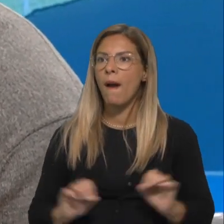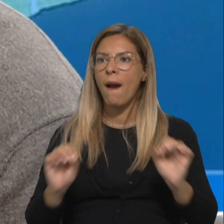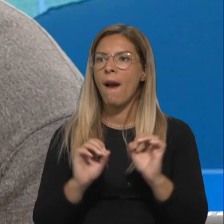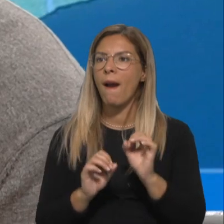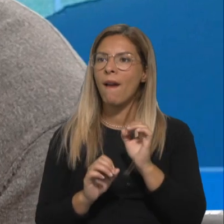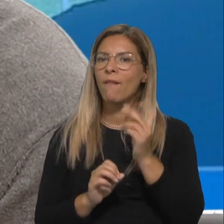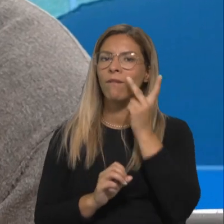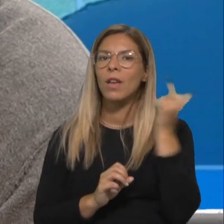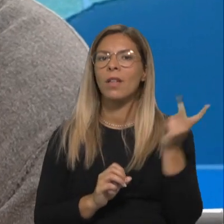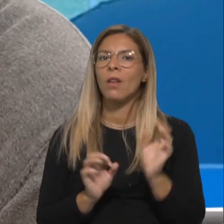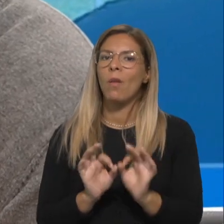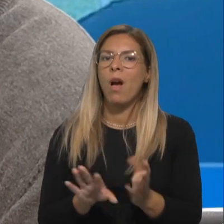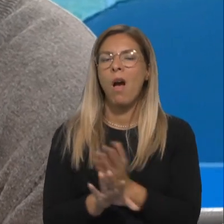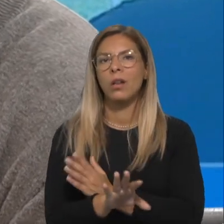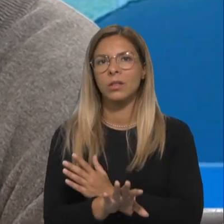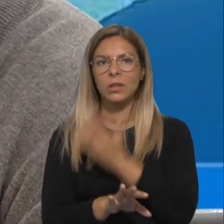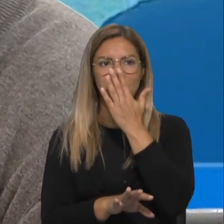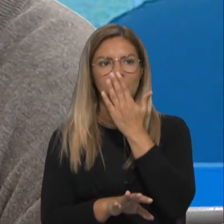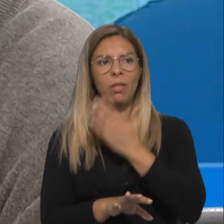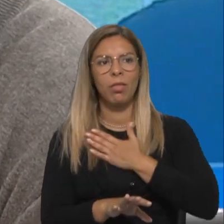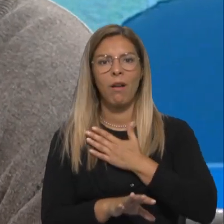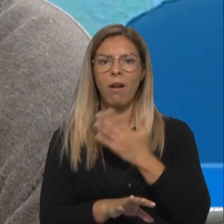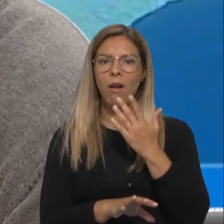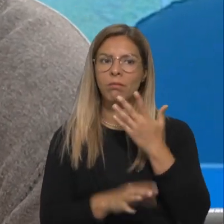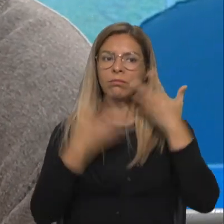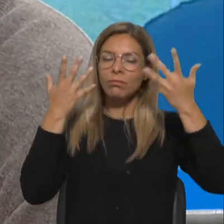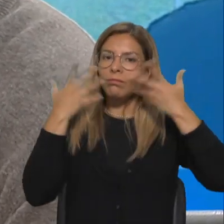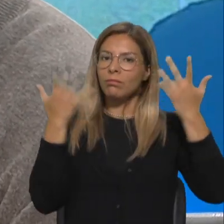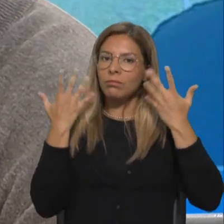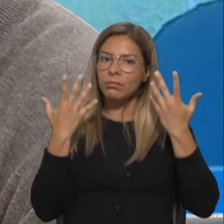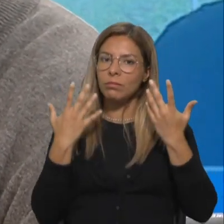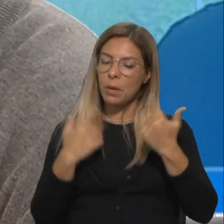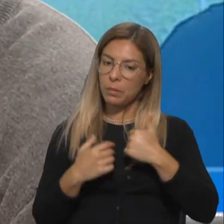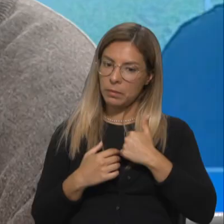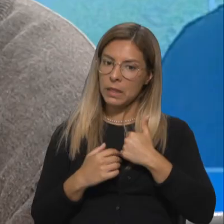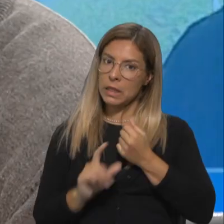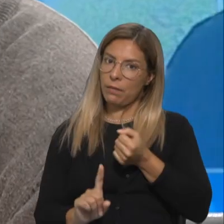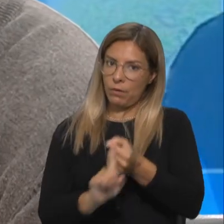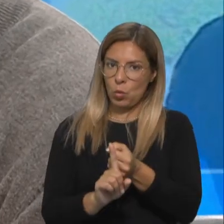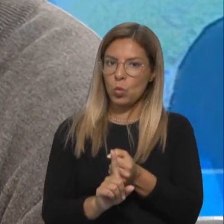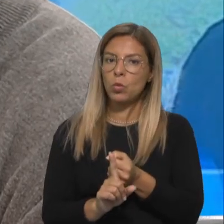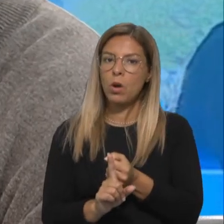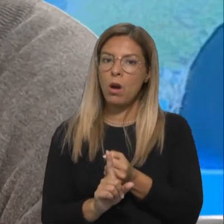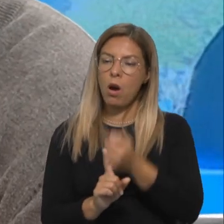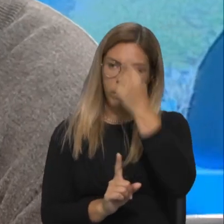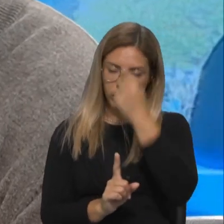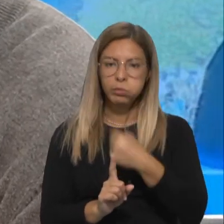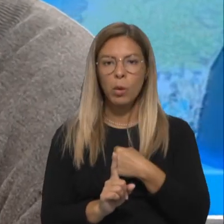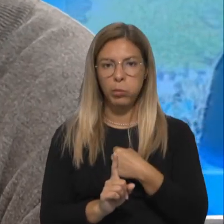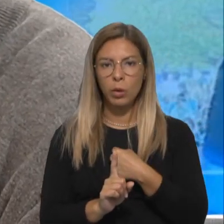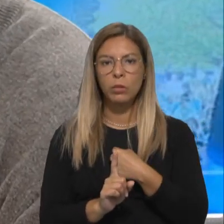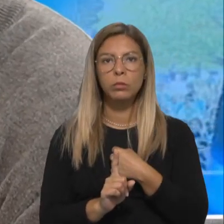se ele já não nos animasse. E, portanto, para mim fica-me o desafio a tomar consciência de que sou